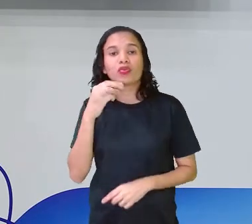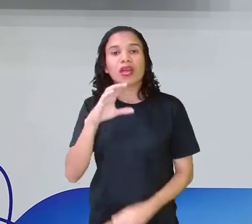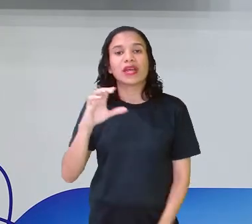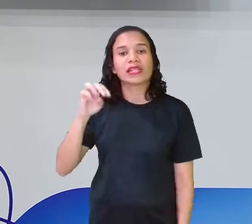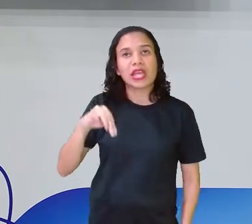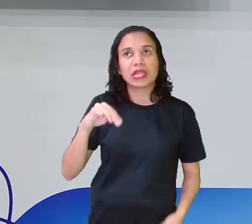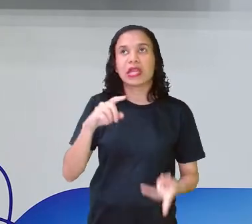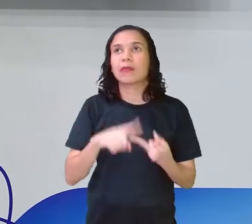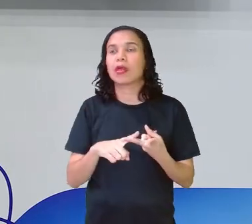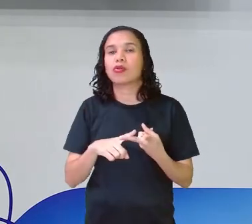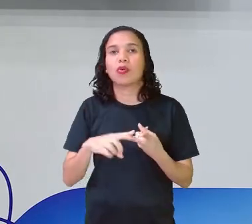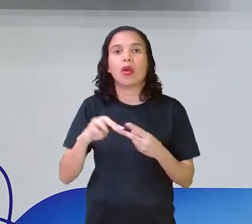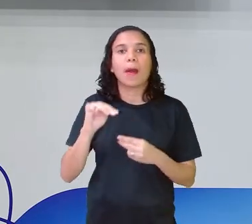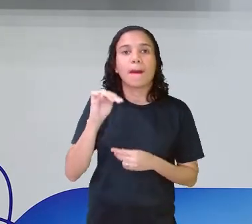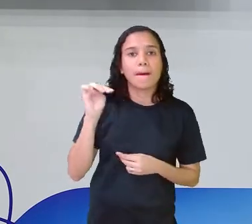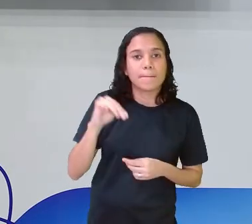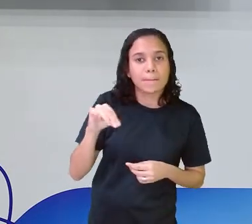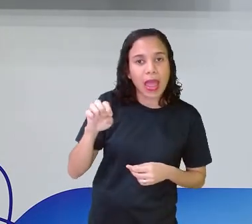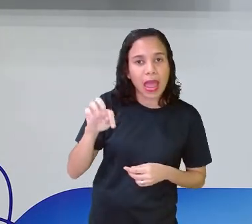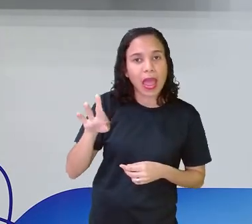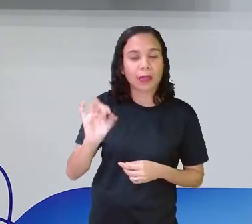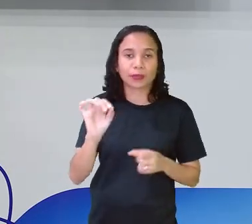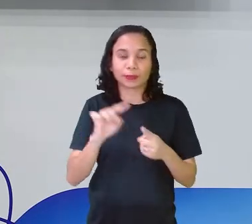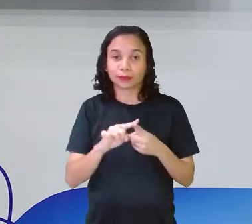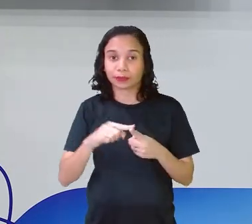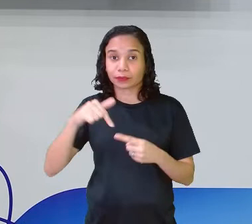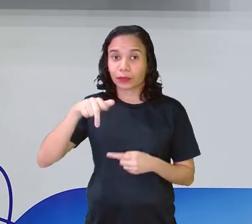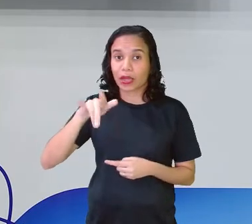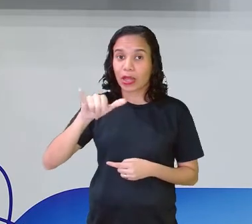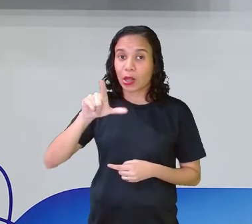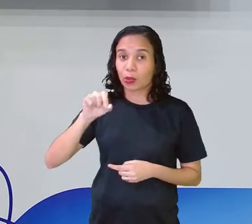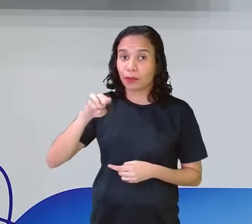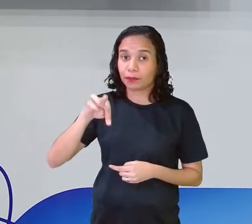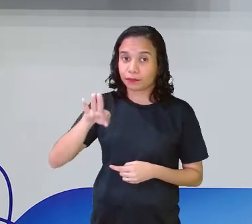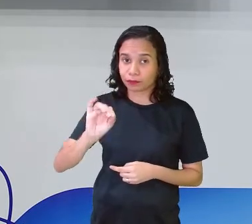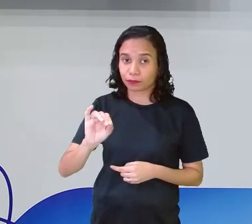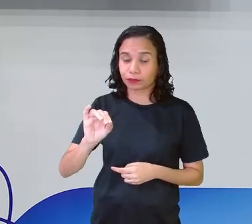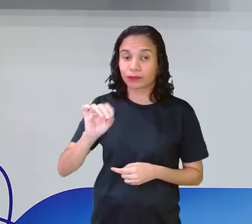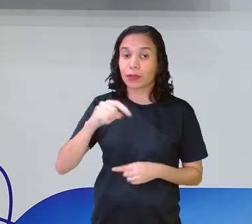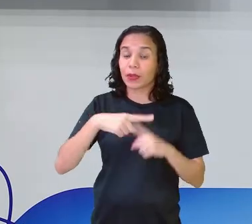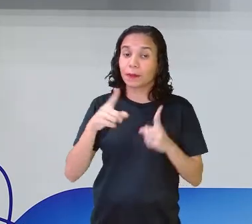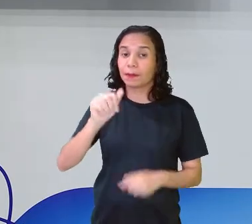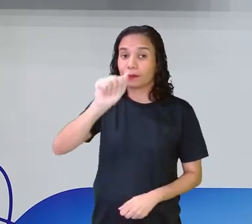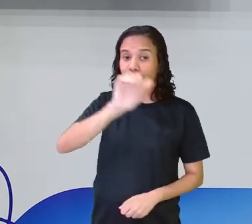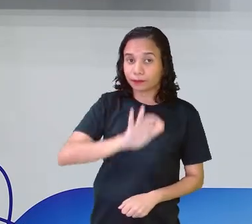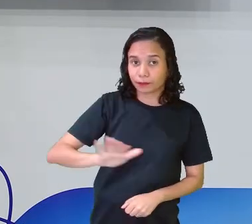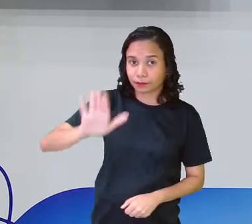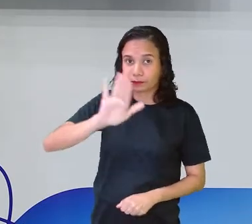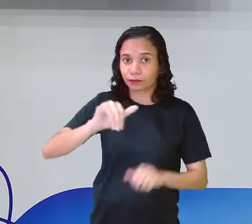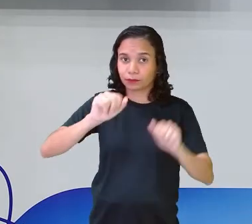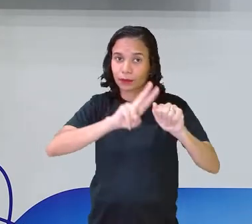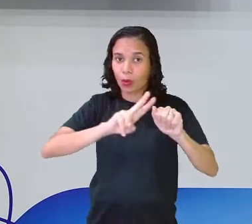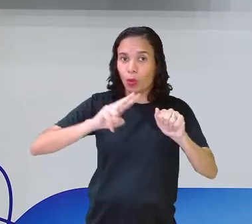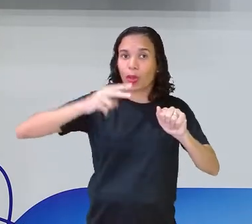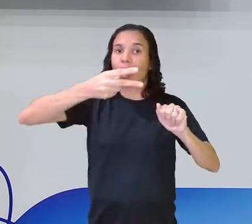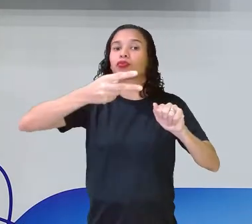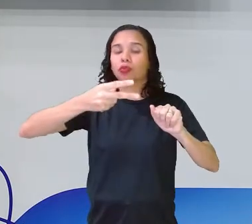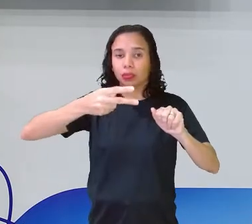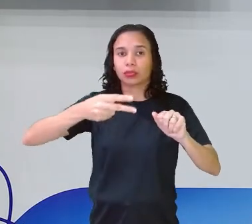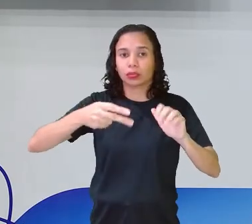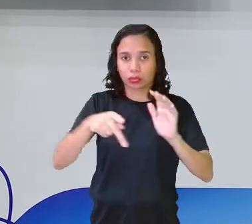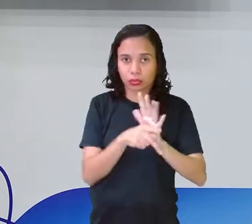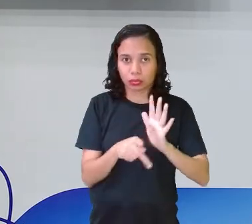metro, quilômetro. Já a área a gente mede ao quadrado. Centímetro quadrado, metro